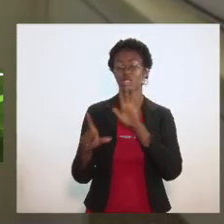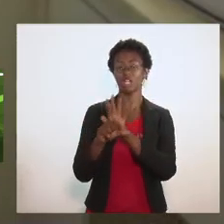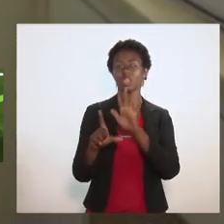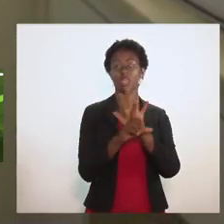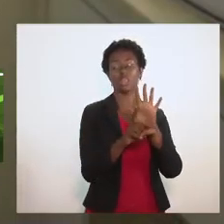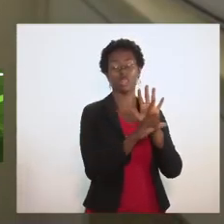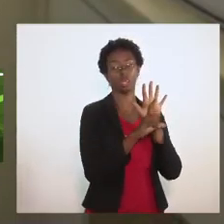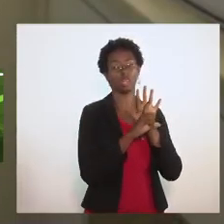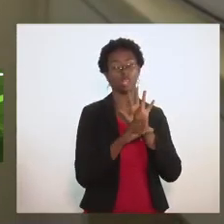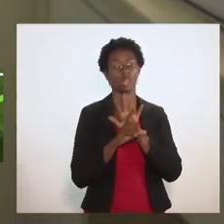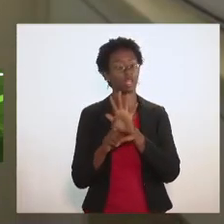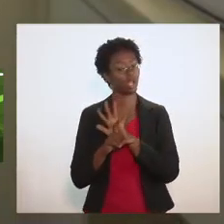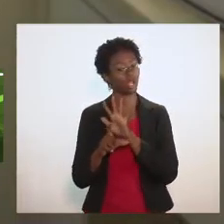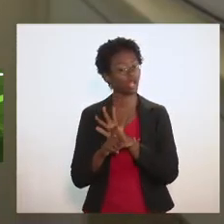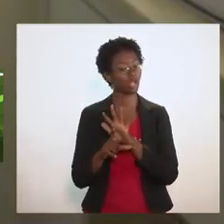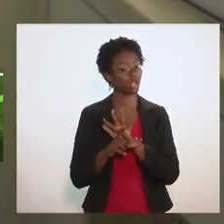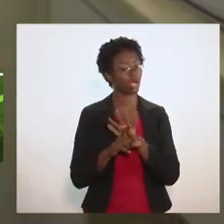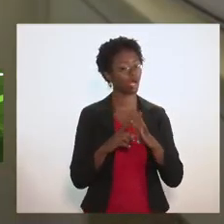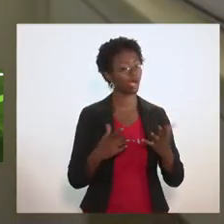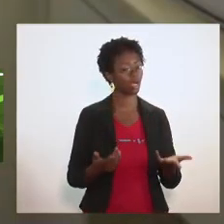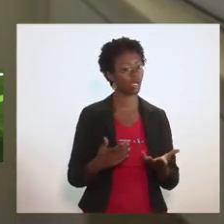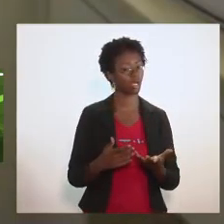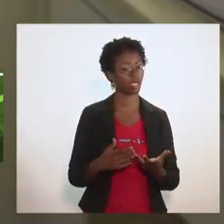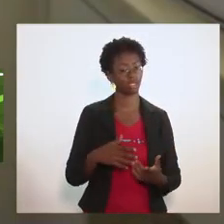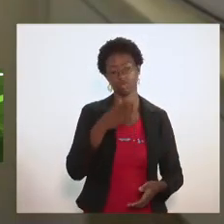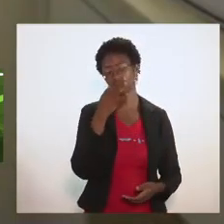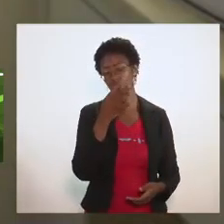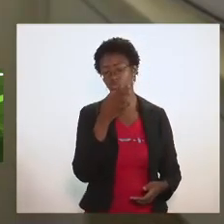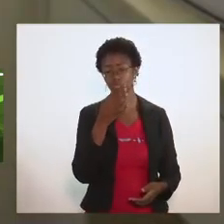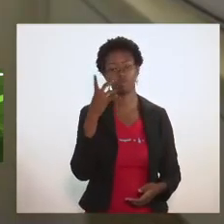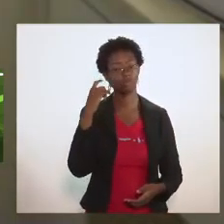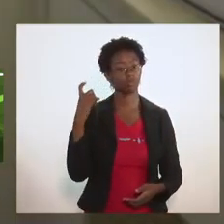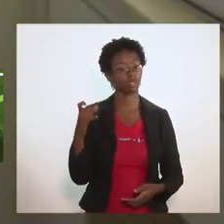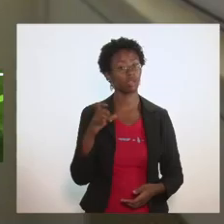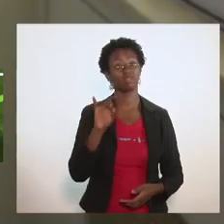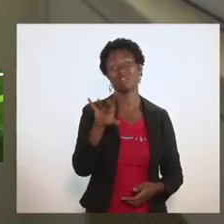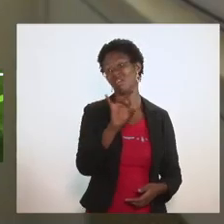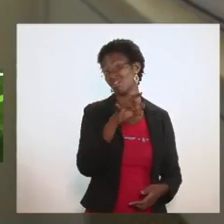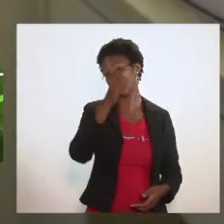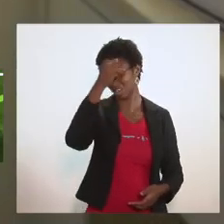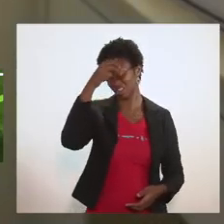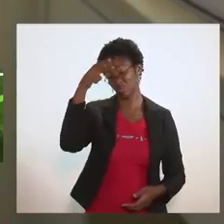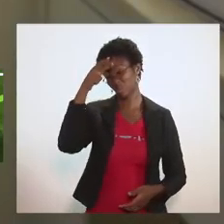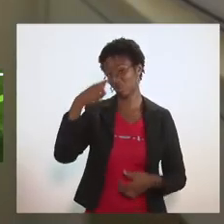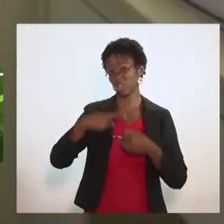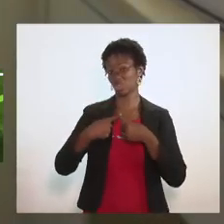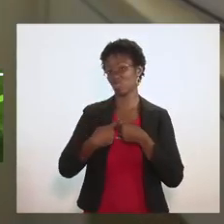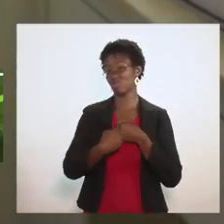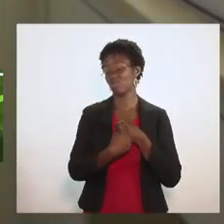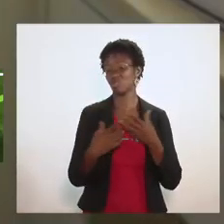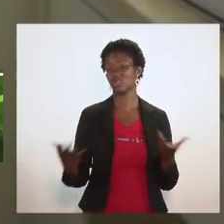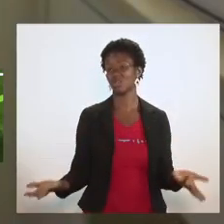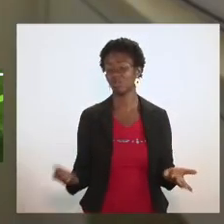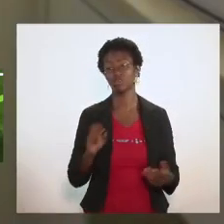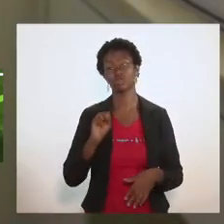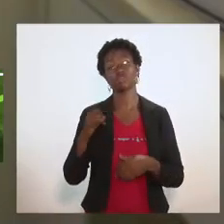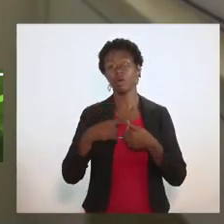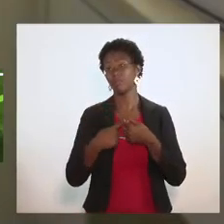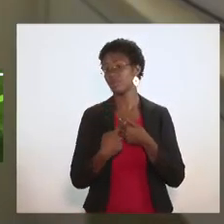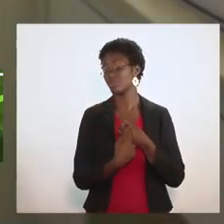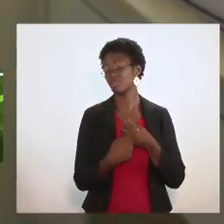em análise de alguns projetos. Este projeto é, no mínimo, para não dizer que é inconstitucional,